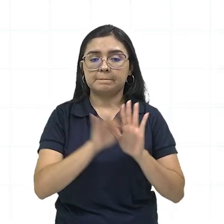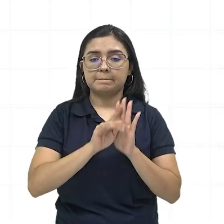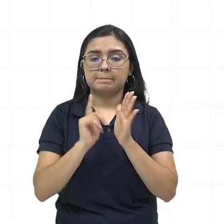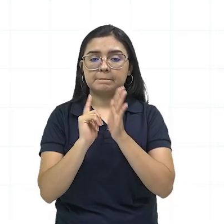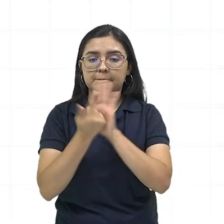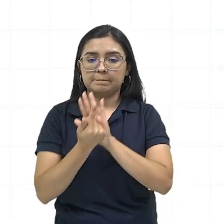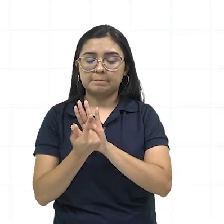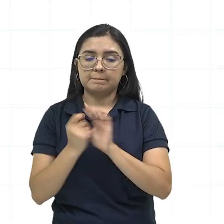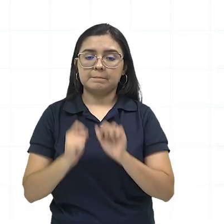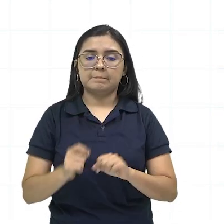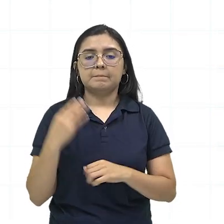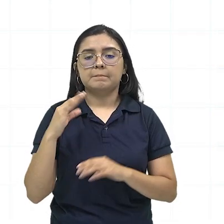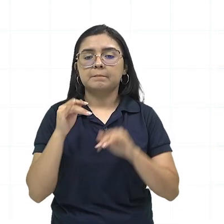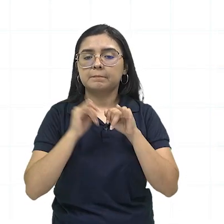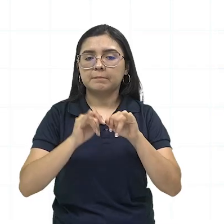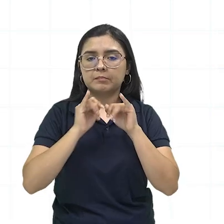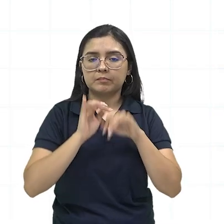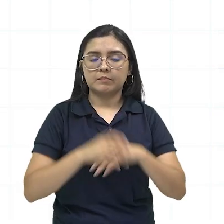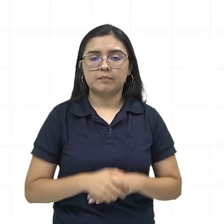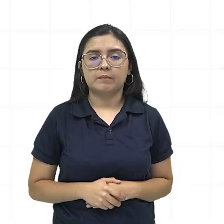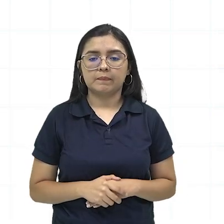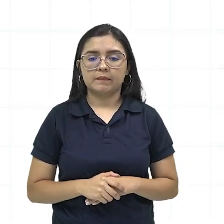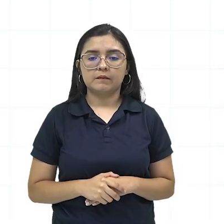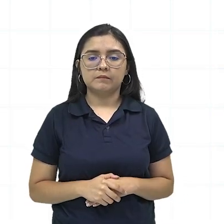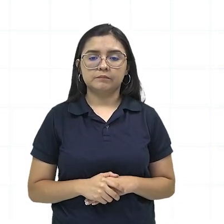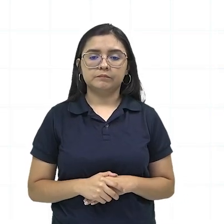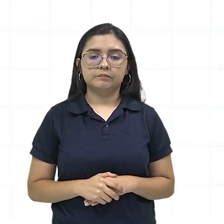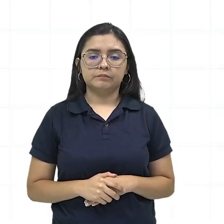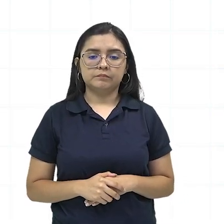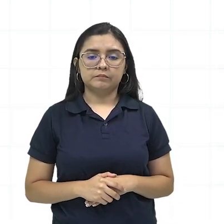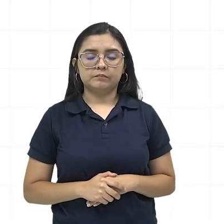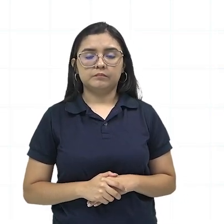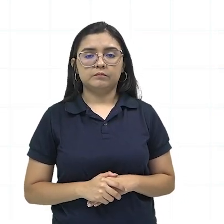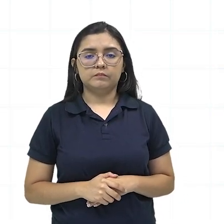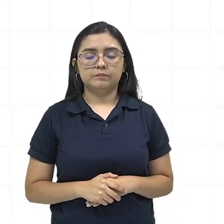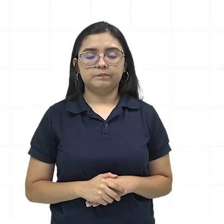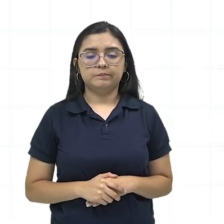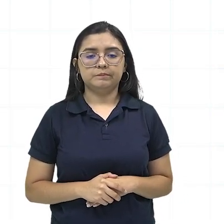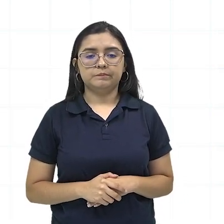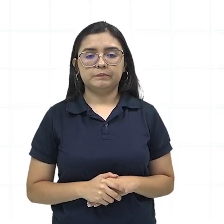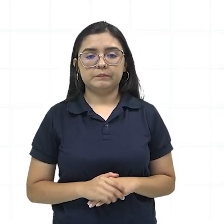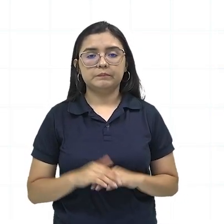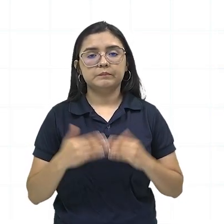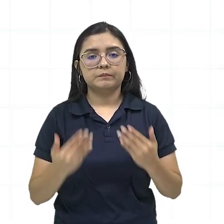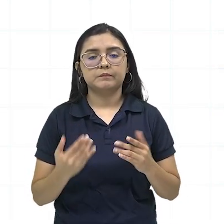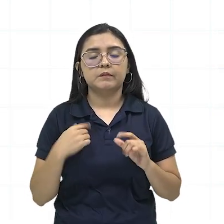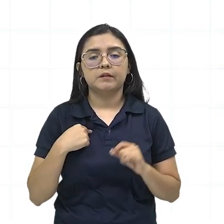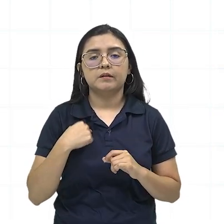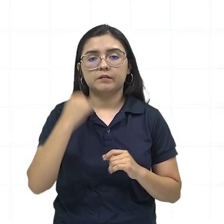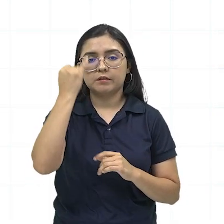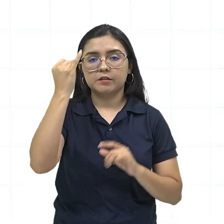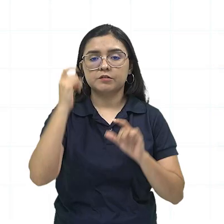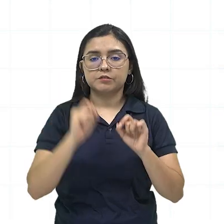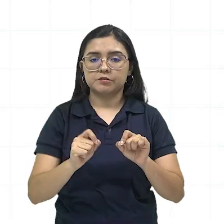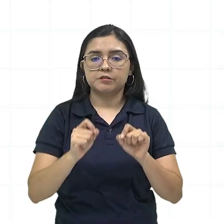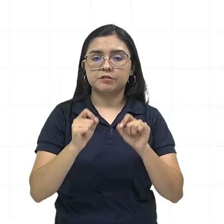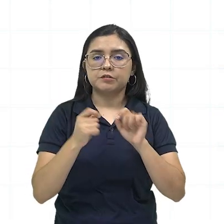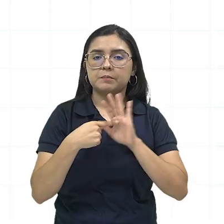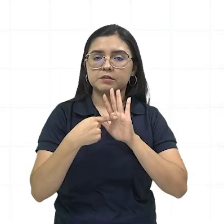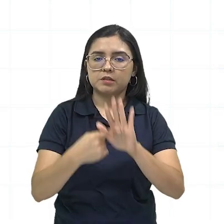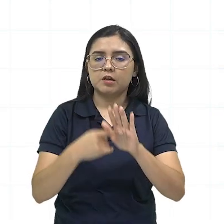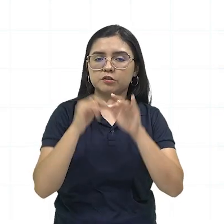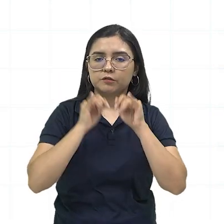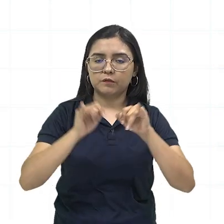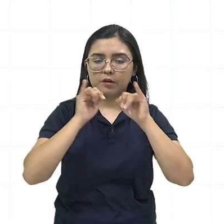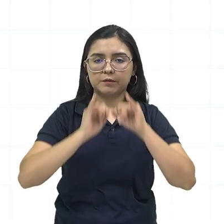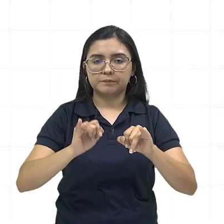gênero de divulgação científica. Esse próprio termo, divulgação científica, essa ideia de divulgar, de apresentar,